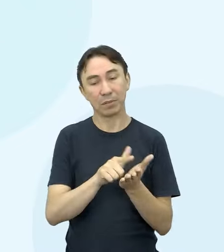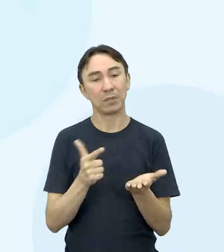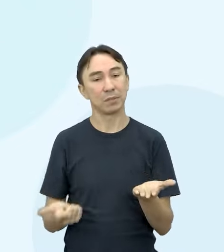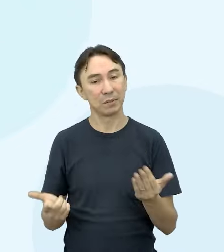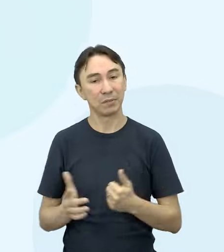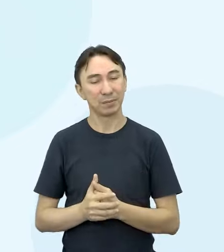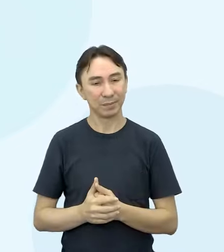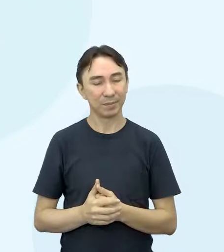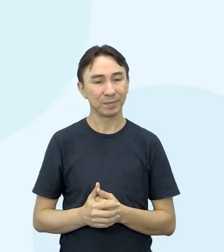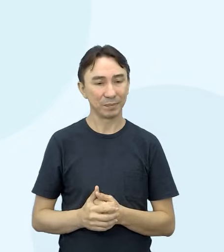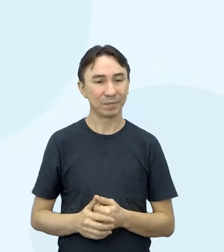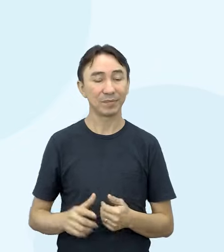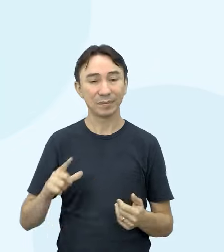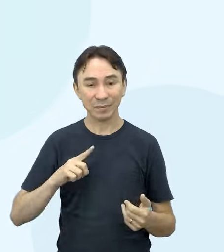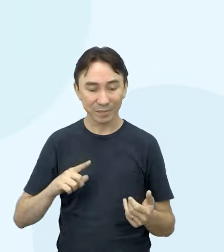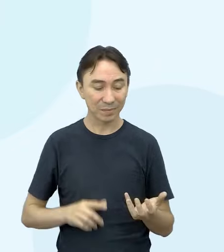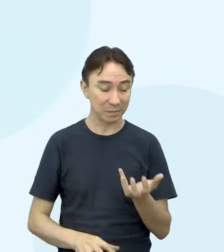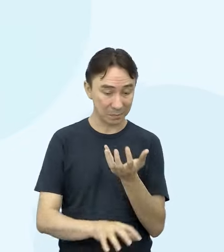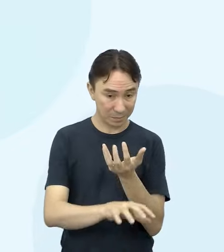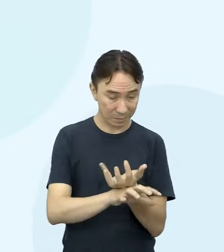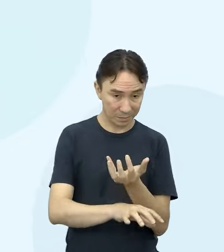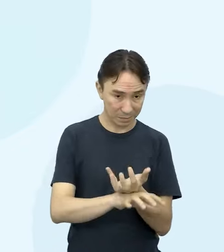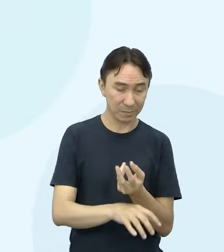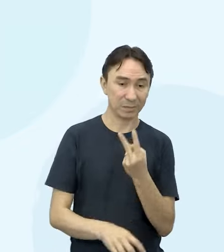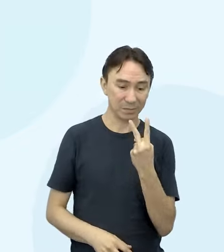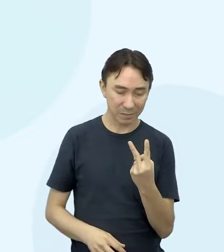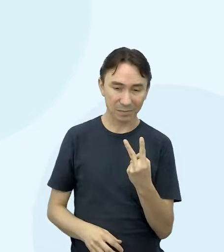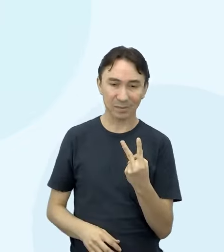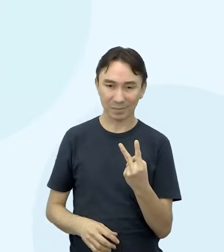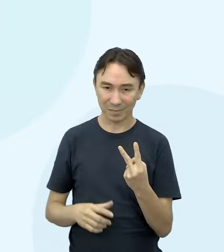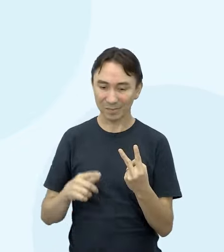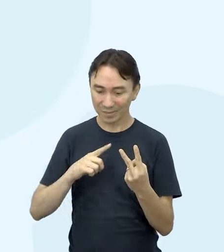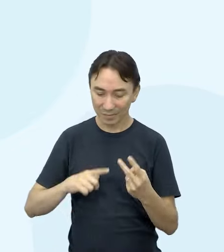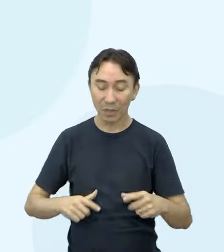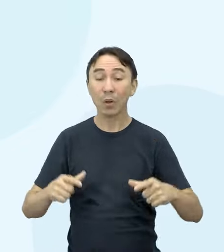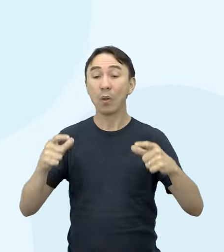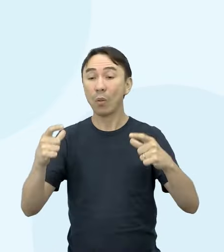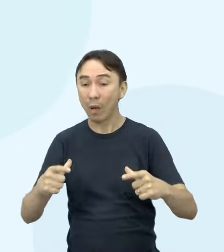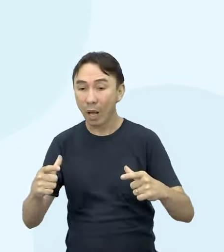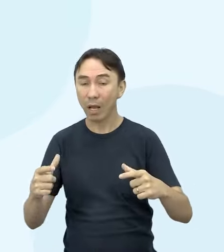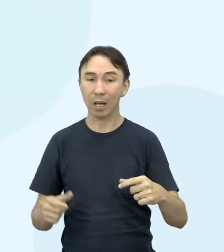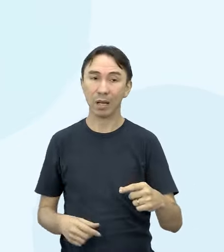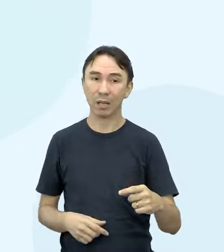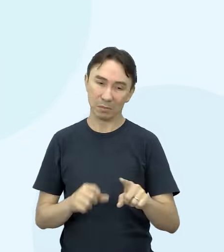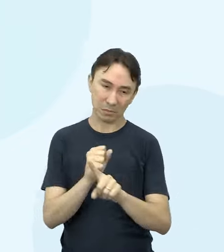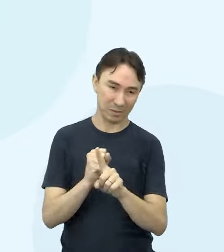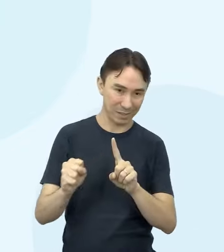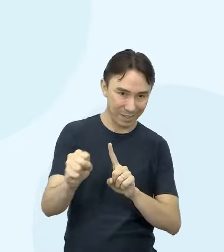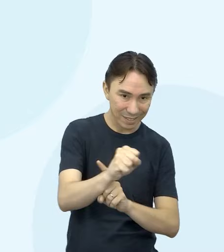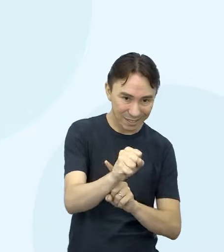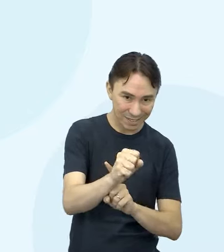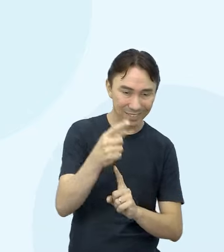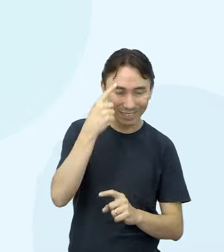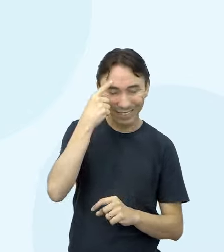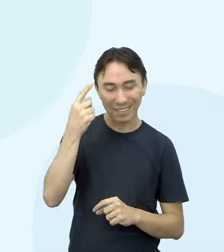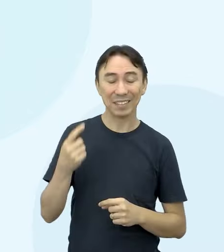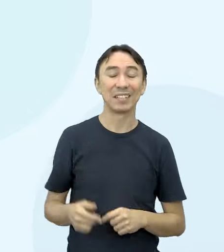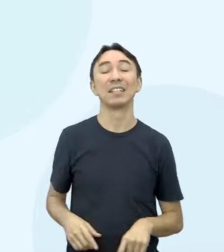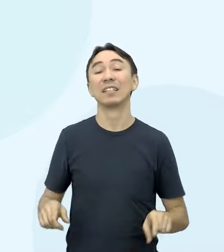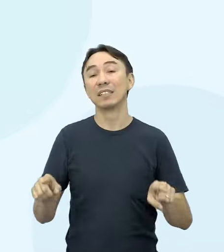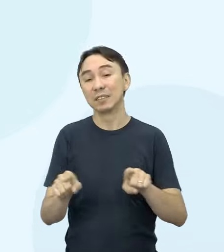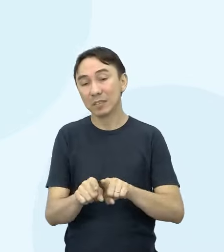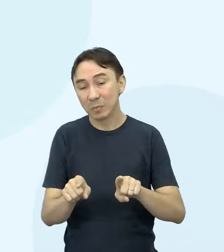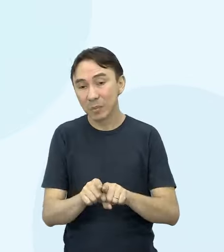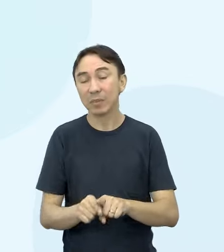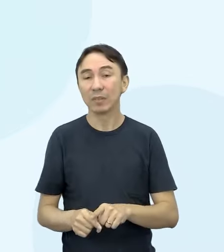2, né, ela também, como a gente comentou, que vai lidar com o espaço geográfico e sociedade, ela também vai acontecer o quê? ela vai